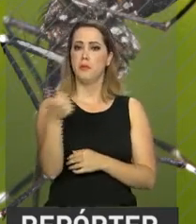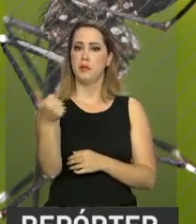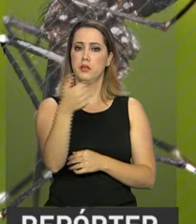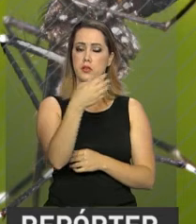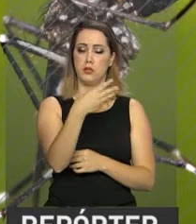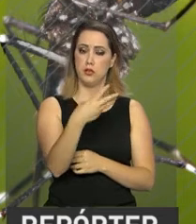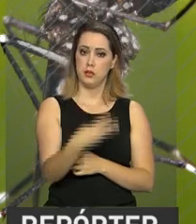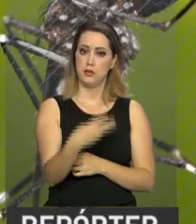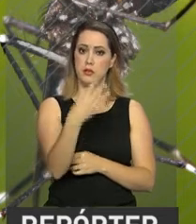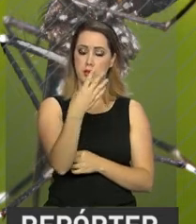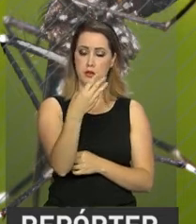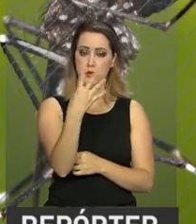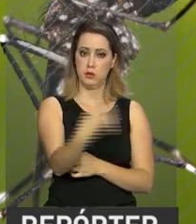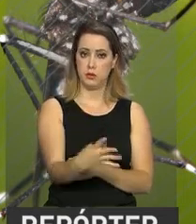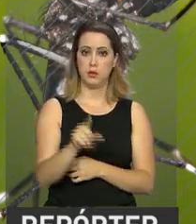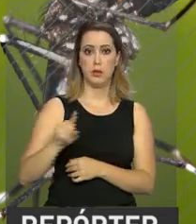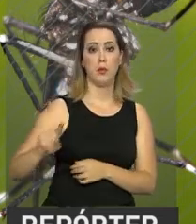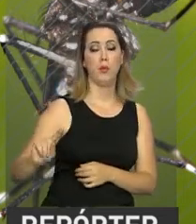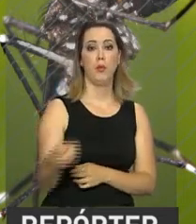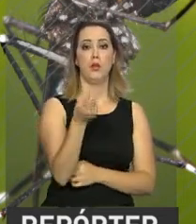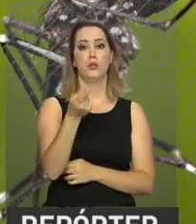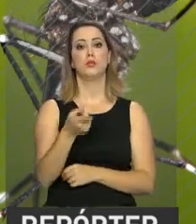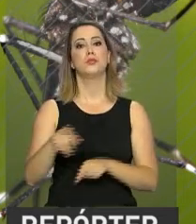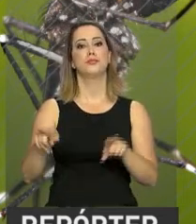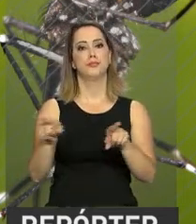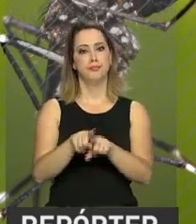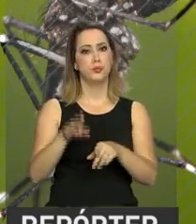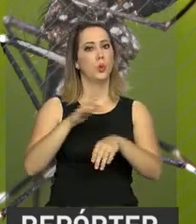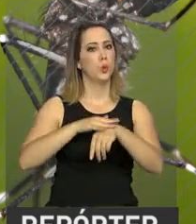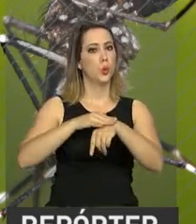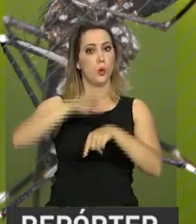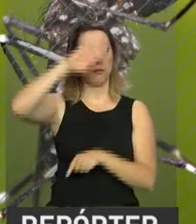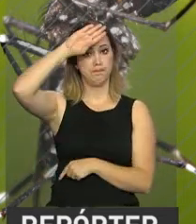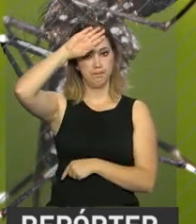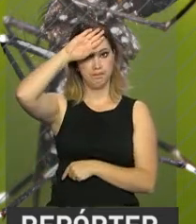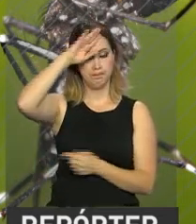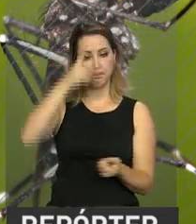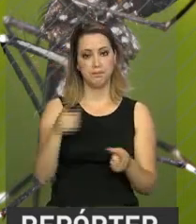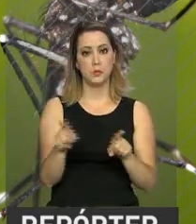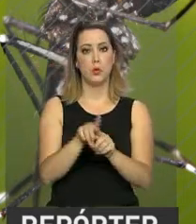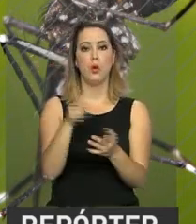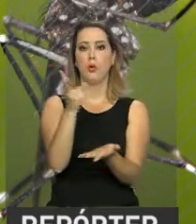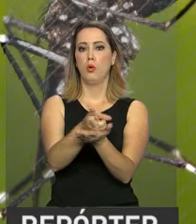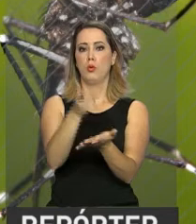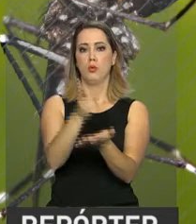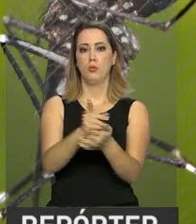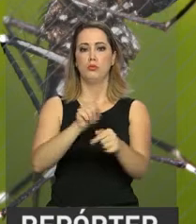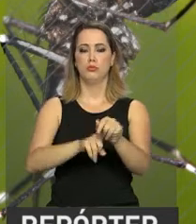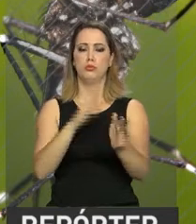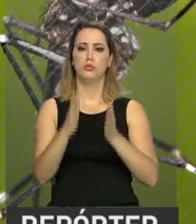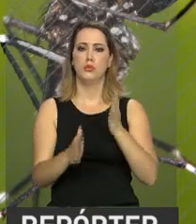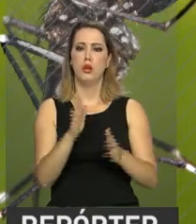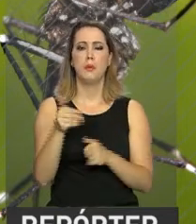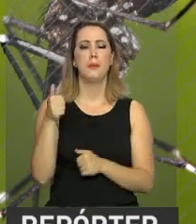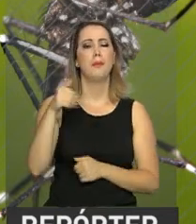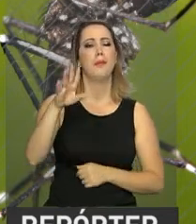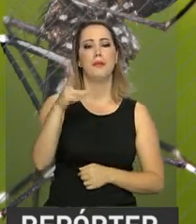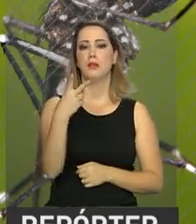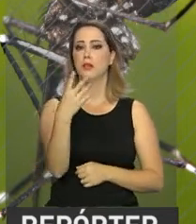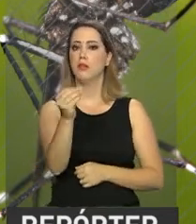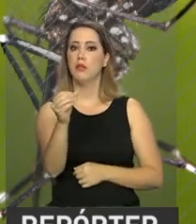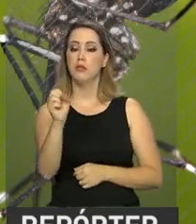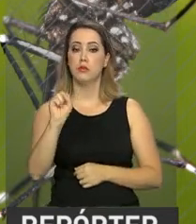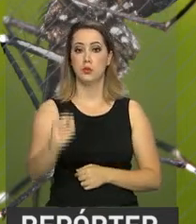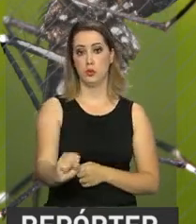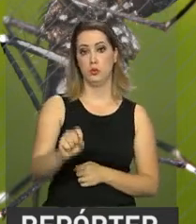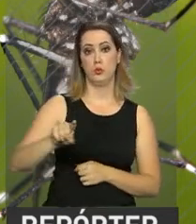mil casos de febre chikungunya foram confirmados. No mesmo período, foram aproximadamente 208